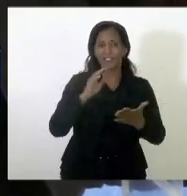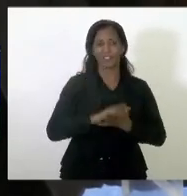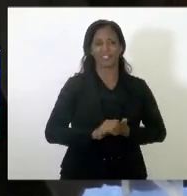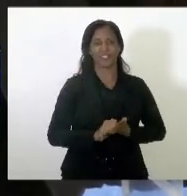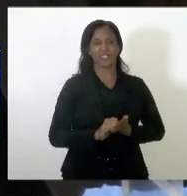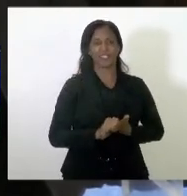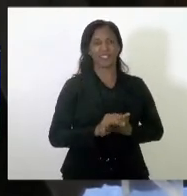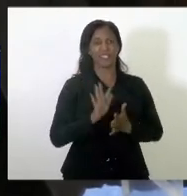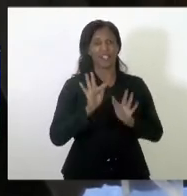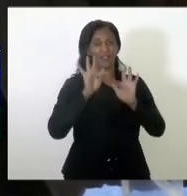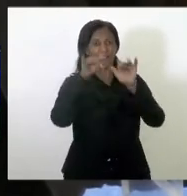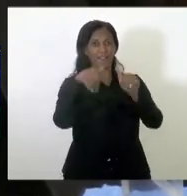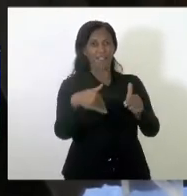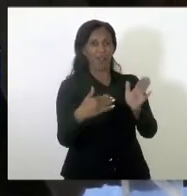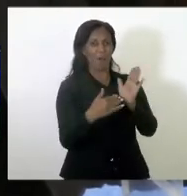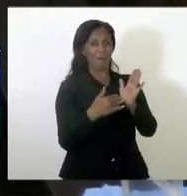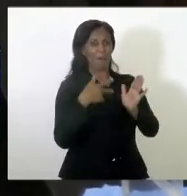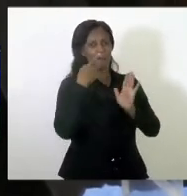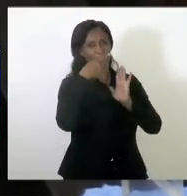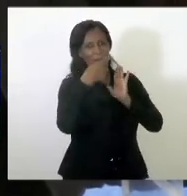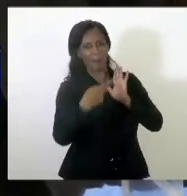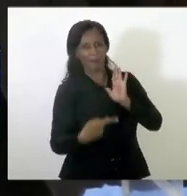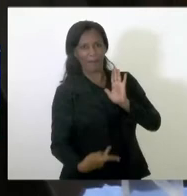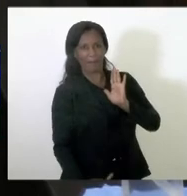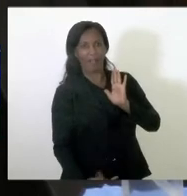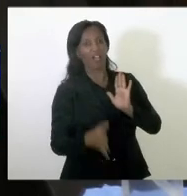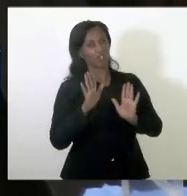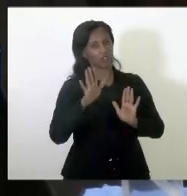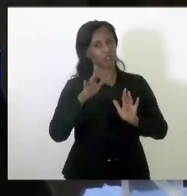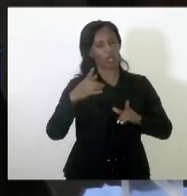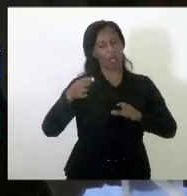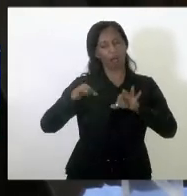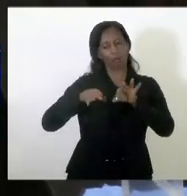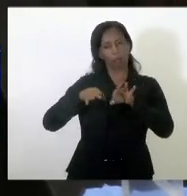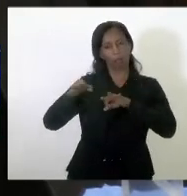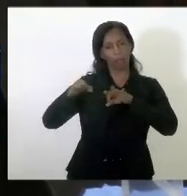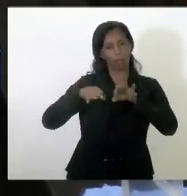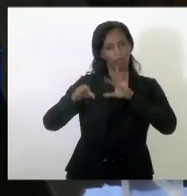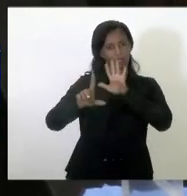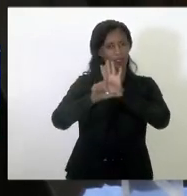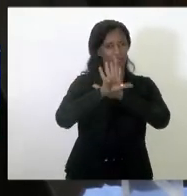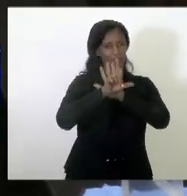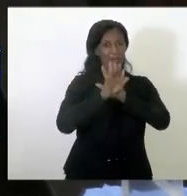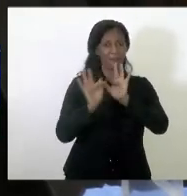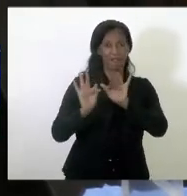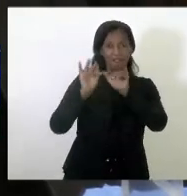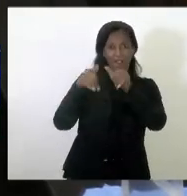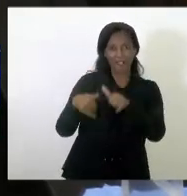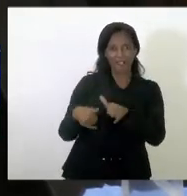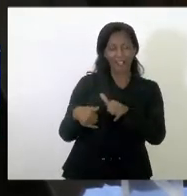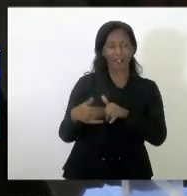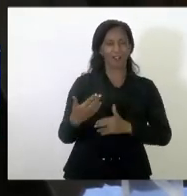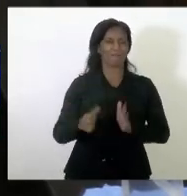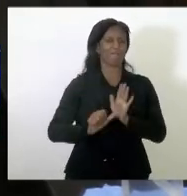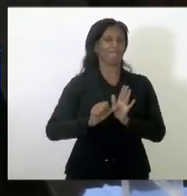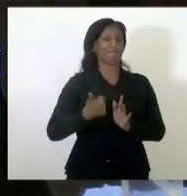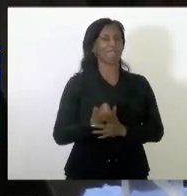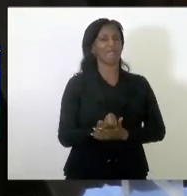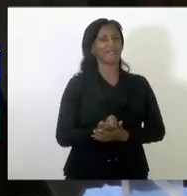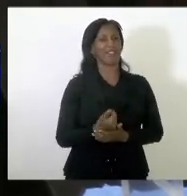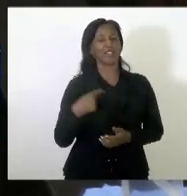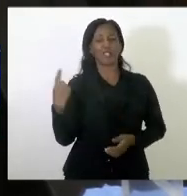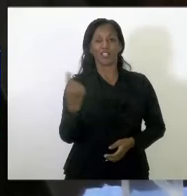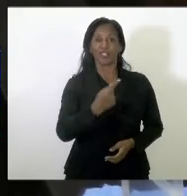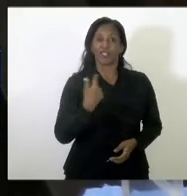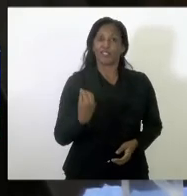no expediente final. Já tinha feito para discutir um projeto de lei, mas no expediente final é a primeira vez. Entendo que todos nós estamos vivendo